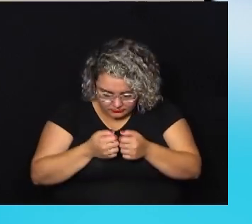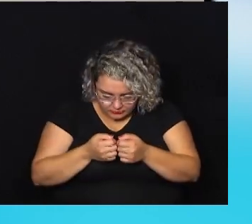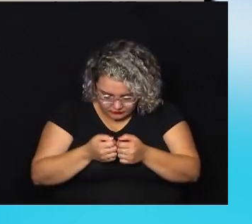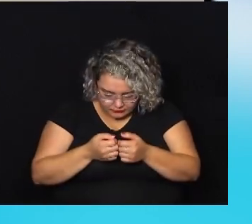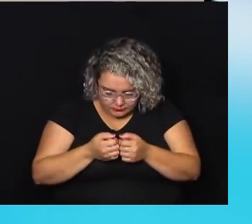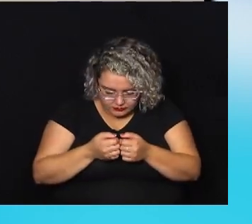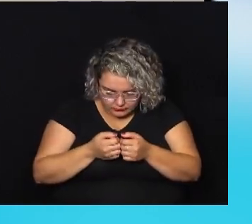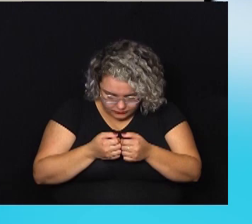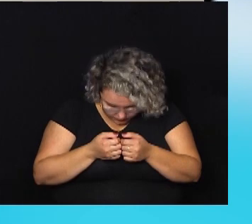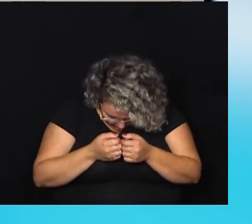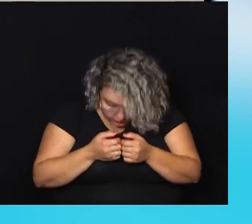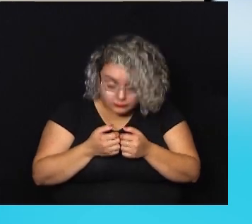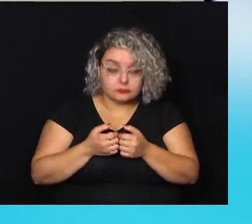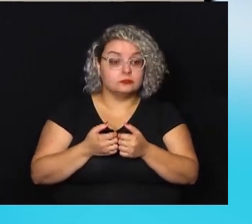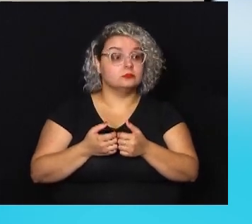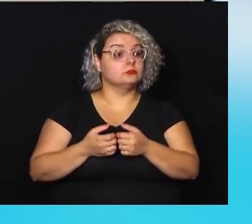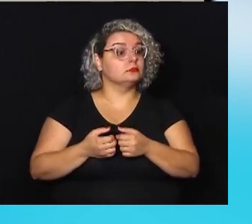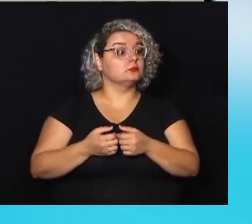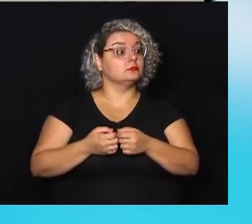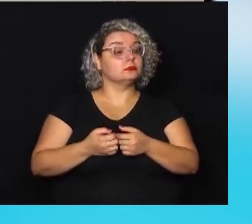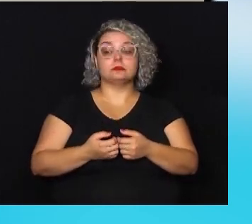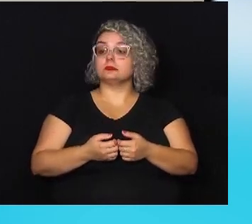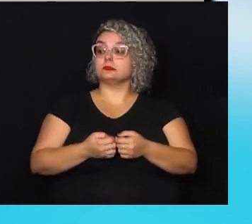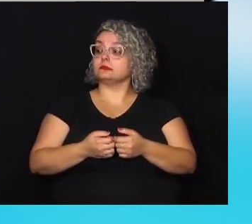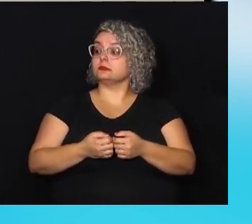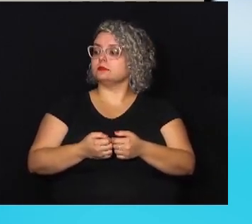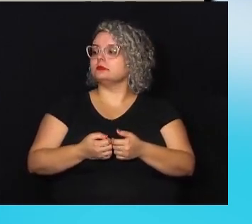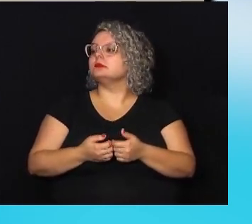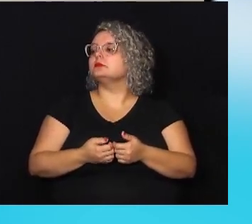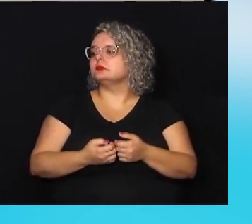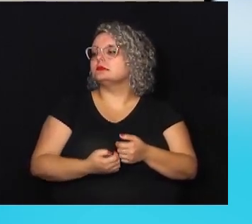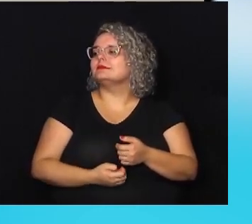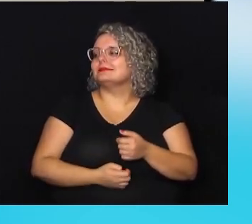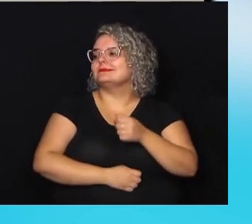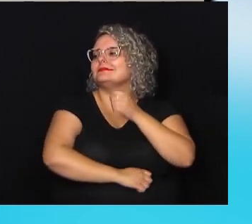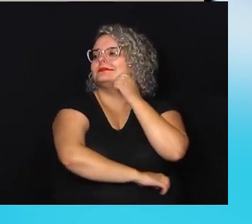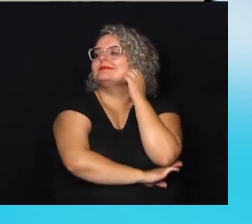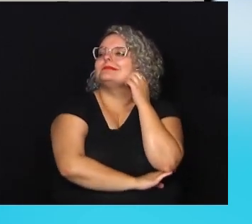o dia, sem contar com aquelas pessoas que têm uma doença